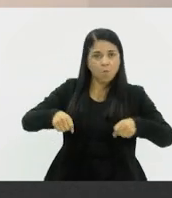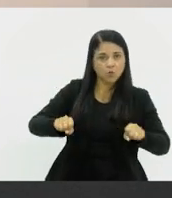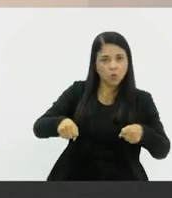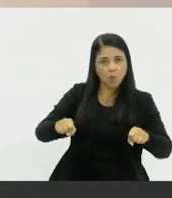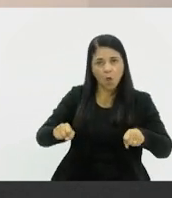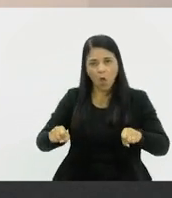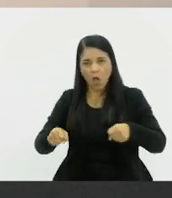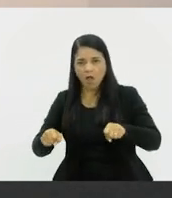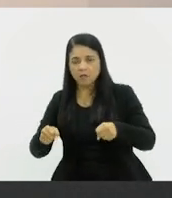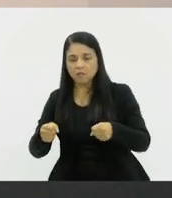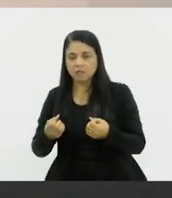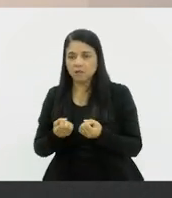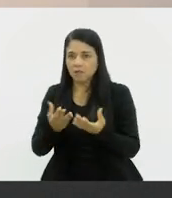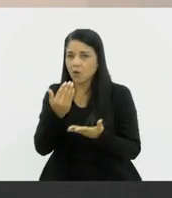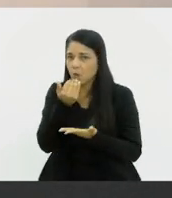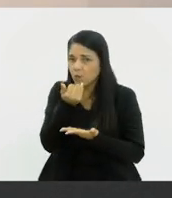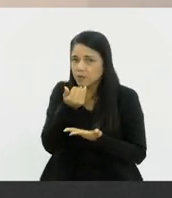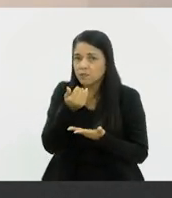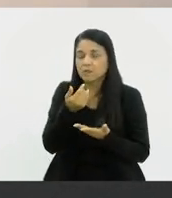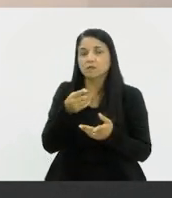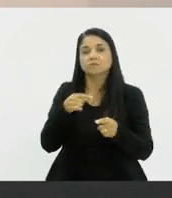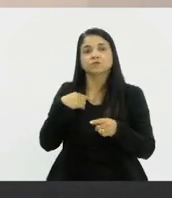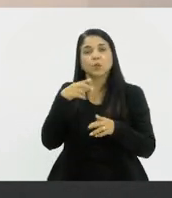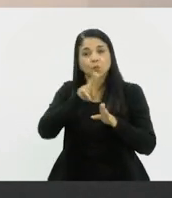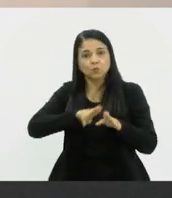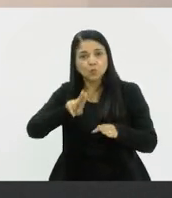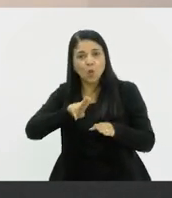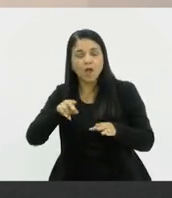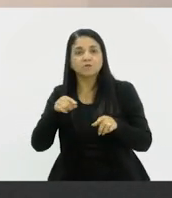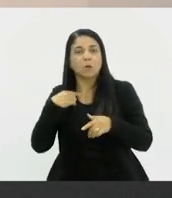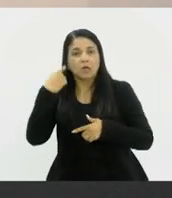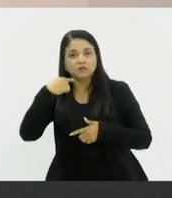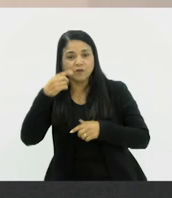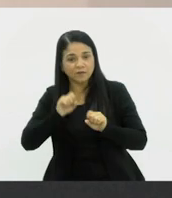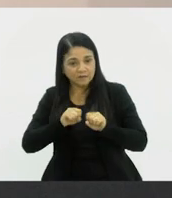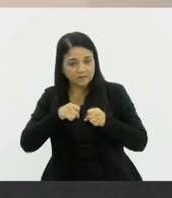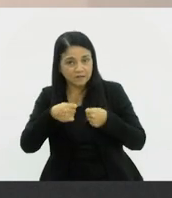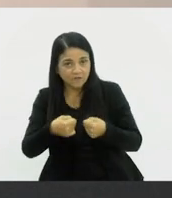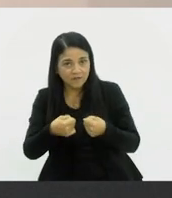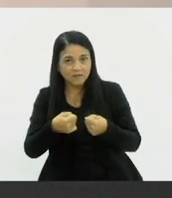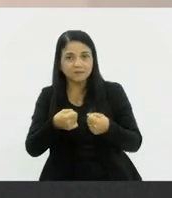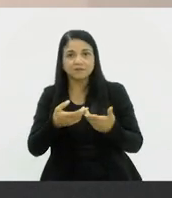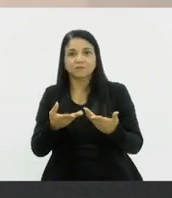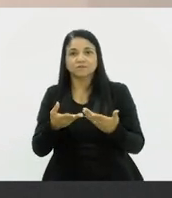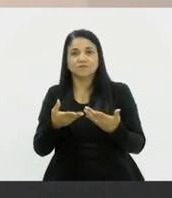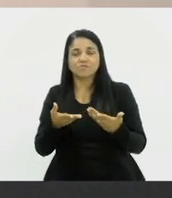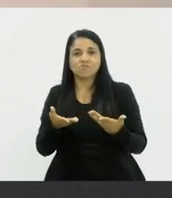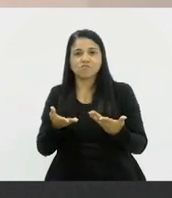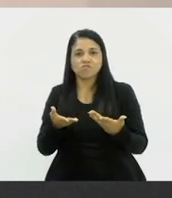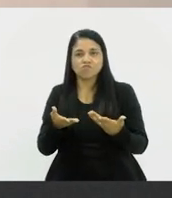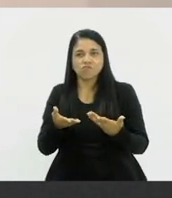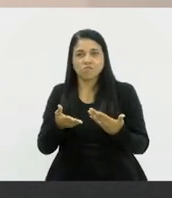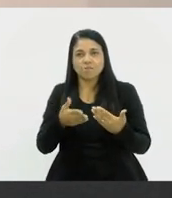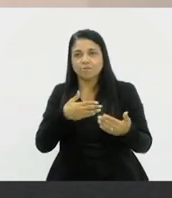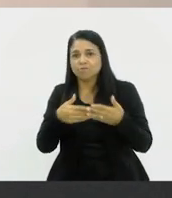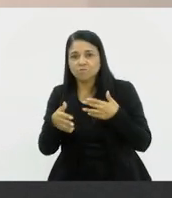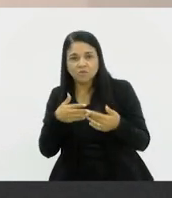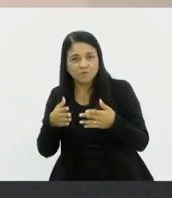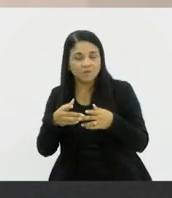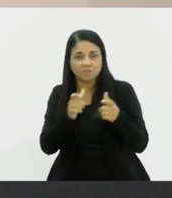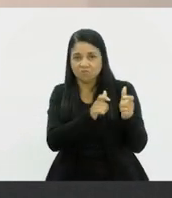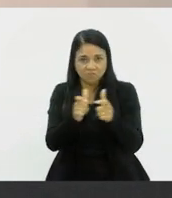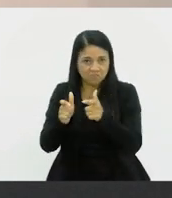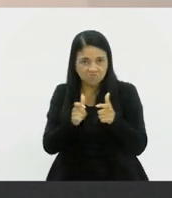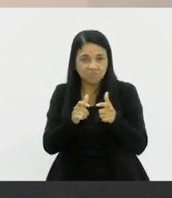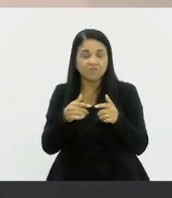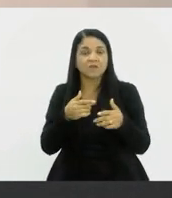sua comida o usuário ele é o seu advogado que te defende em qualquer eh colocação